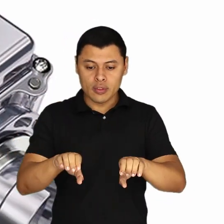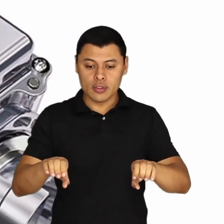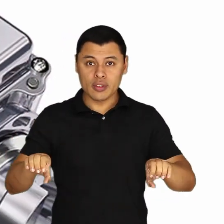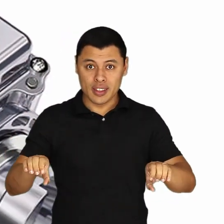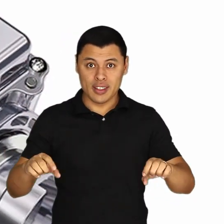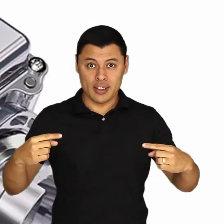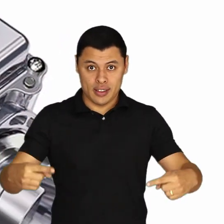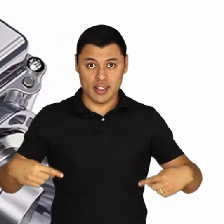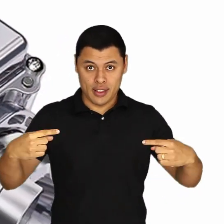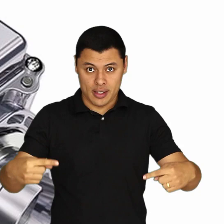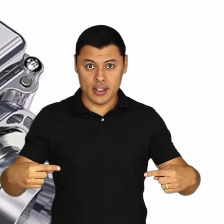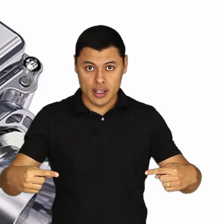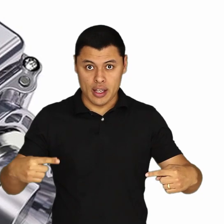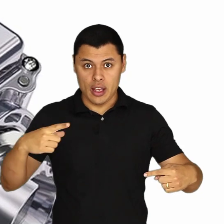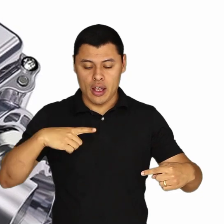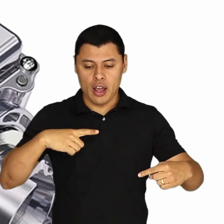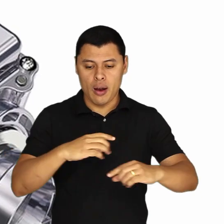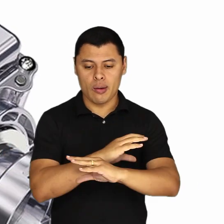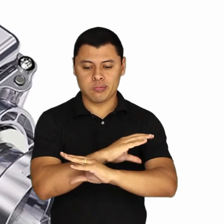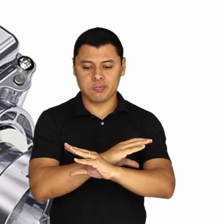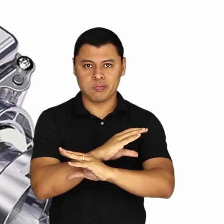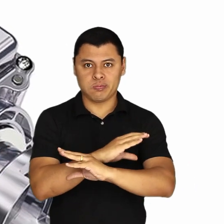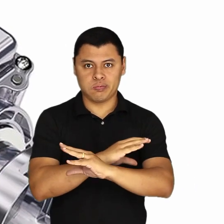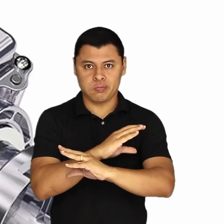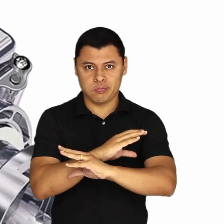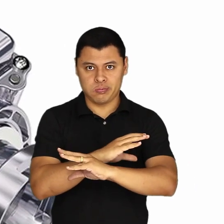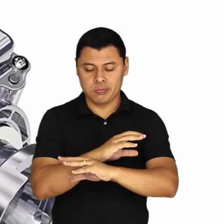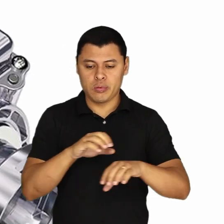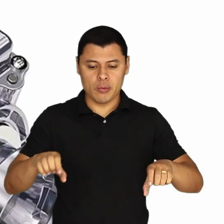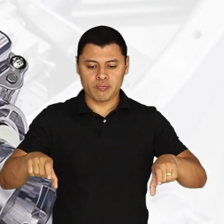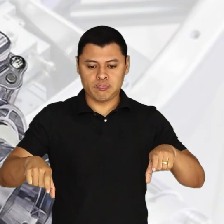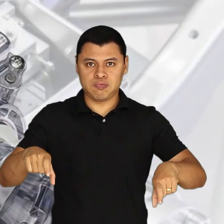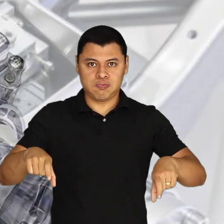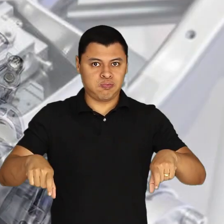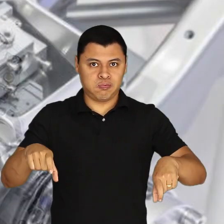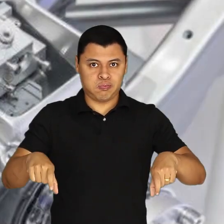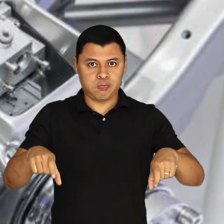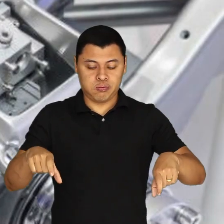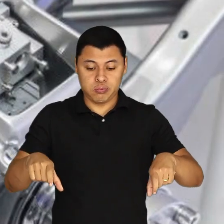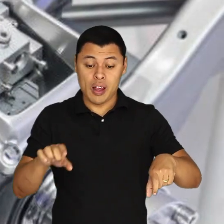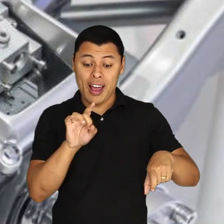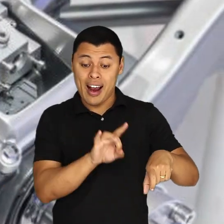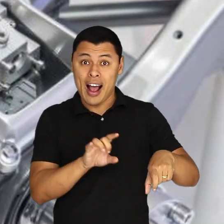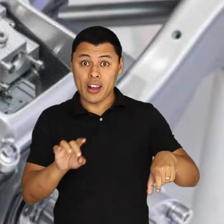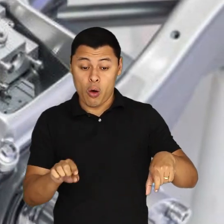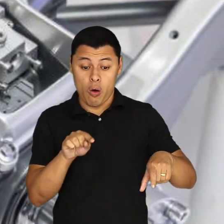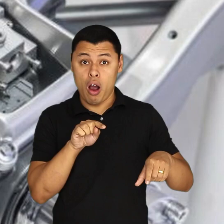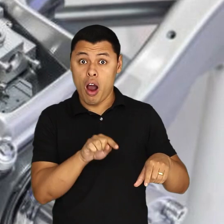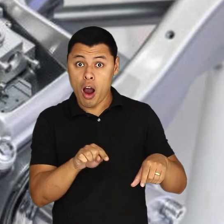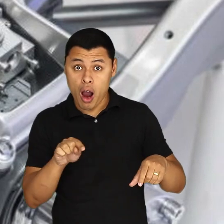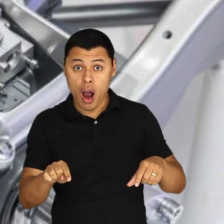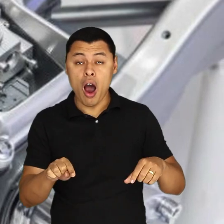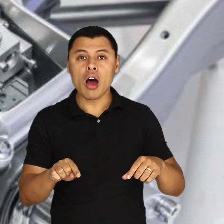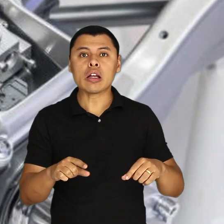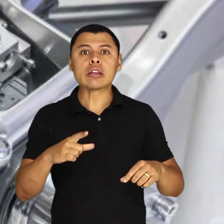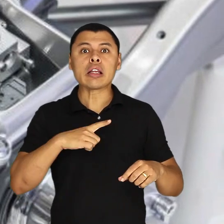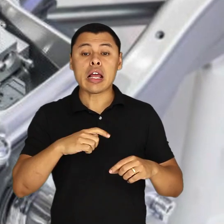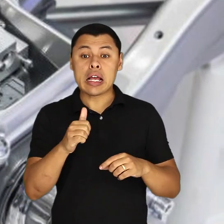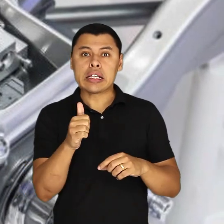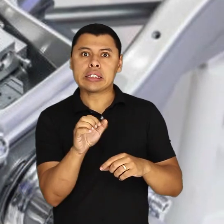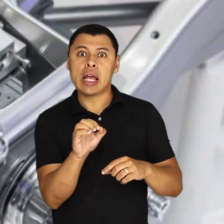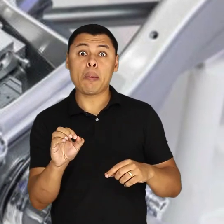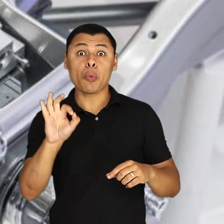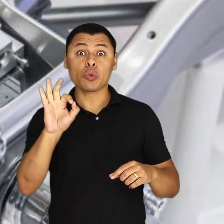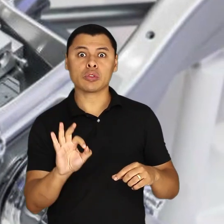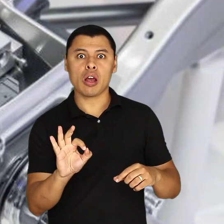gente tem duas embreagens hidráulicas, um para cada lado, um para cada semi-árvore, um para cada semi-eixo, né? E cada um dos sistemas é capaz de